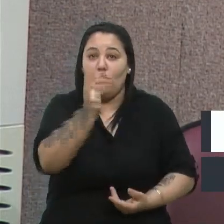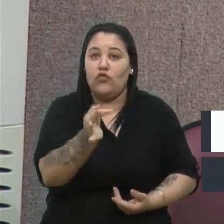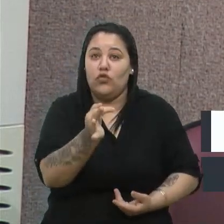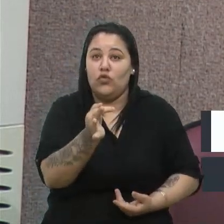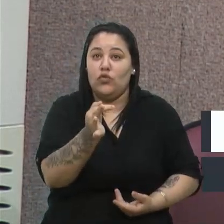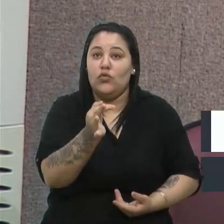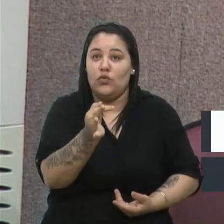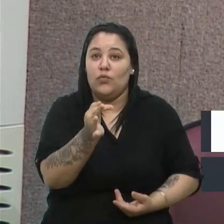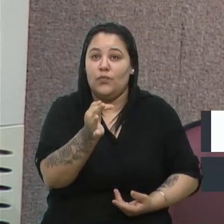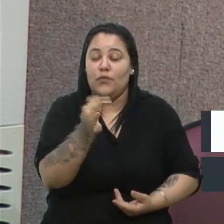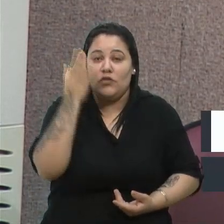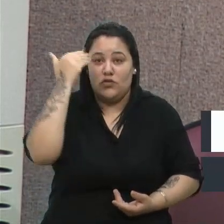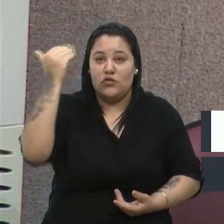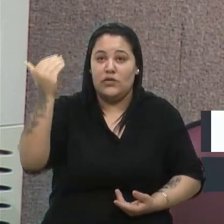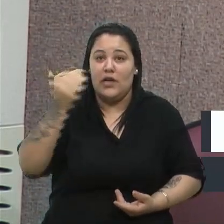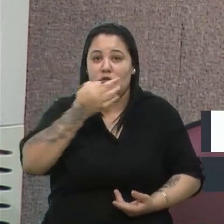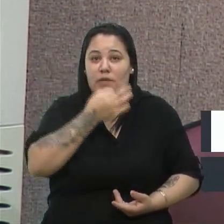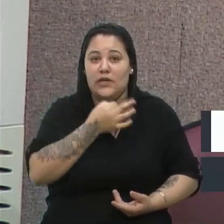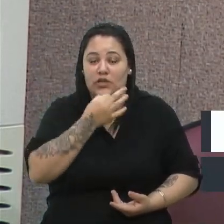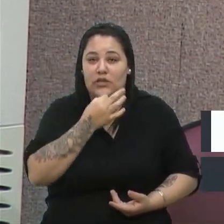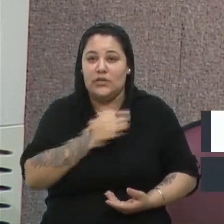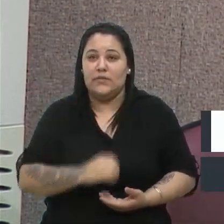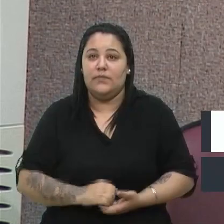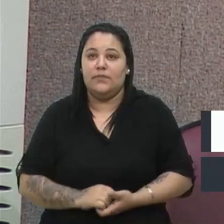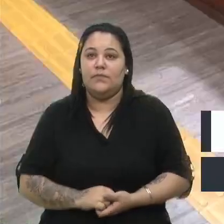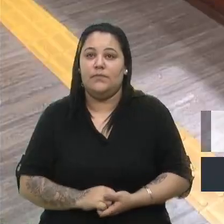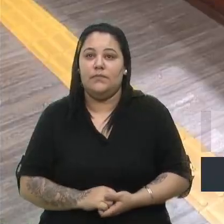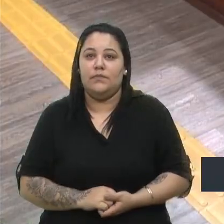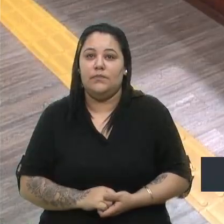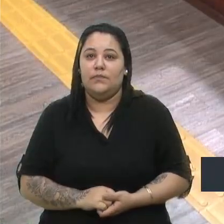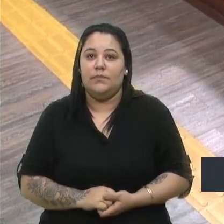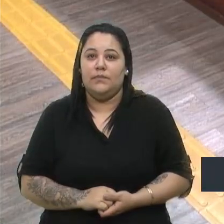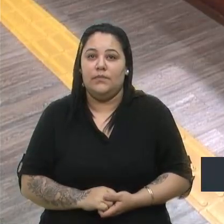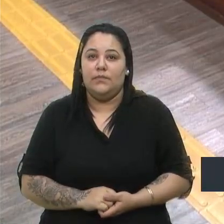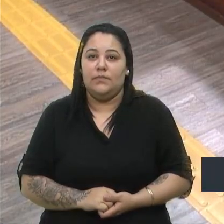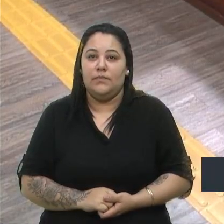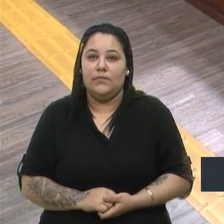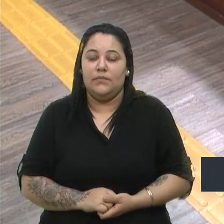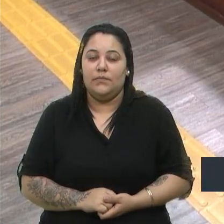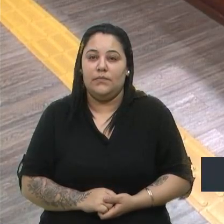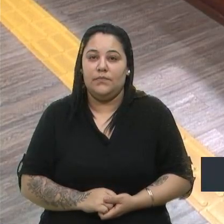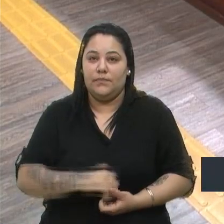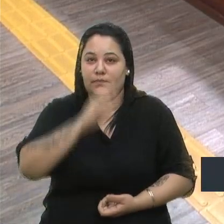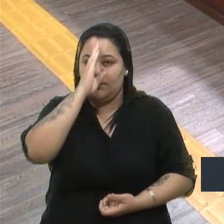promissor para a cidade de Caxias do Sul. Muito obrigado. Obrigado, Adriano Bressan.